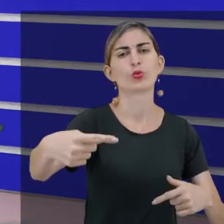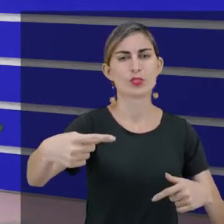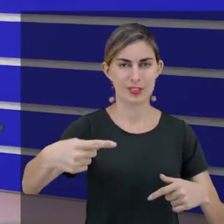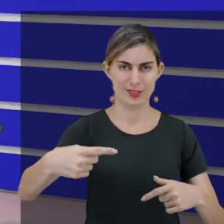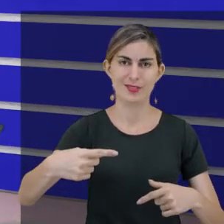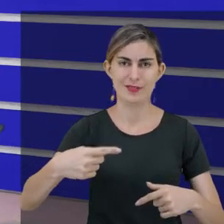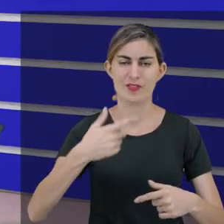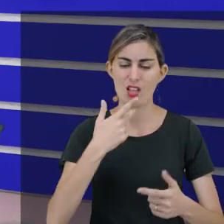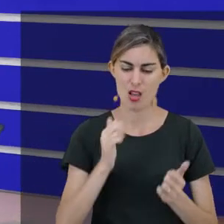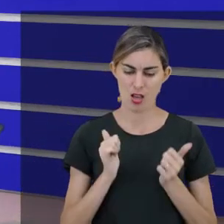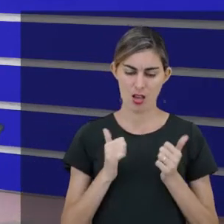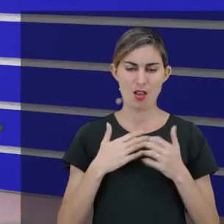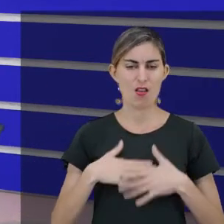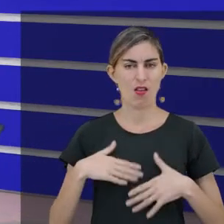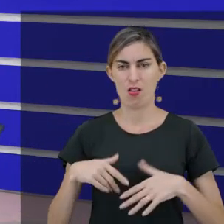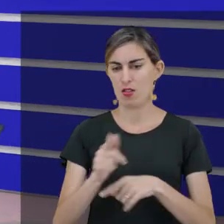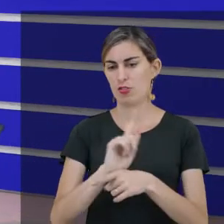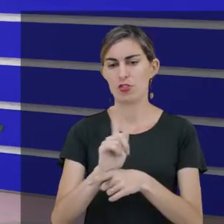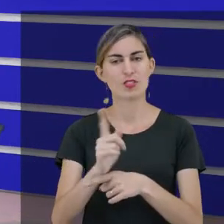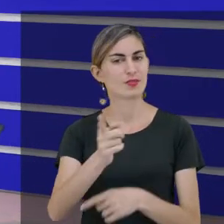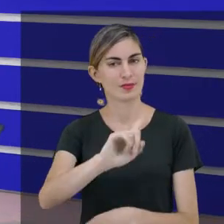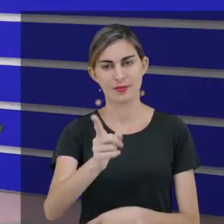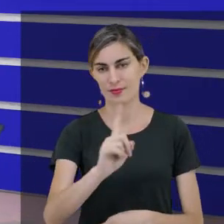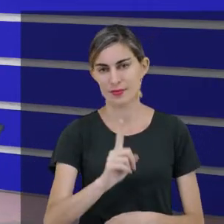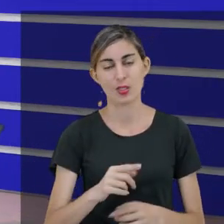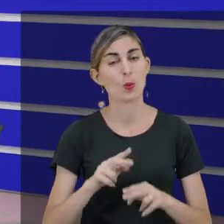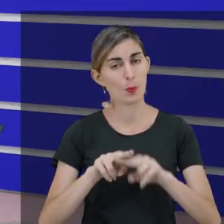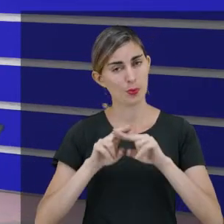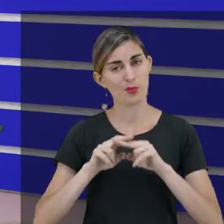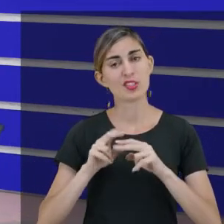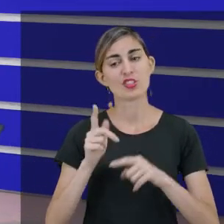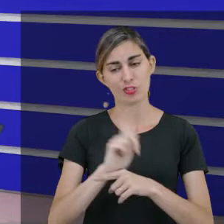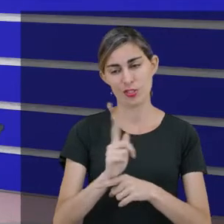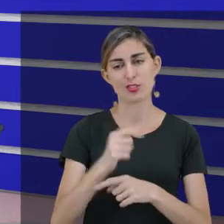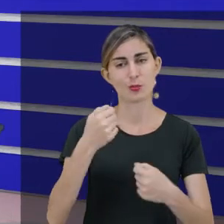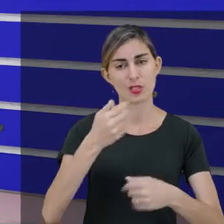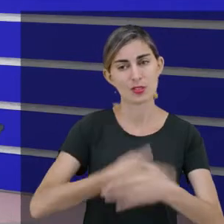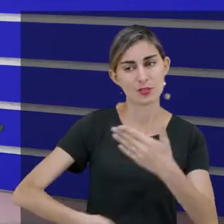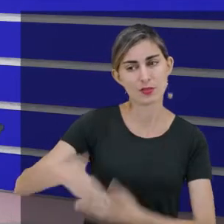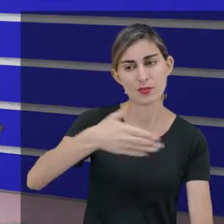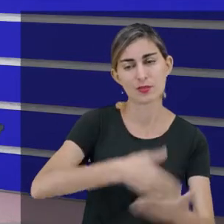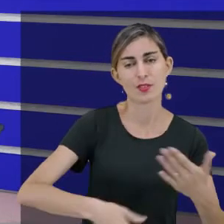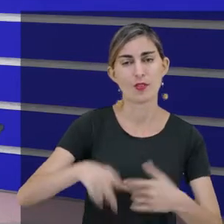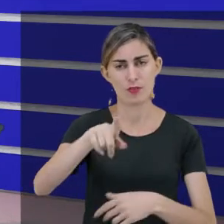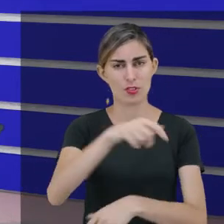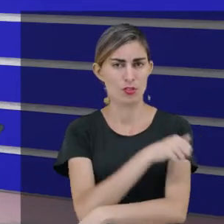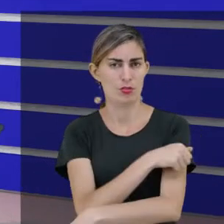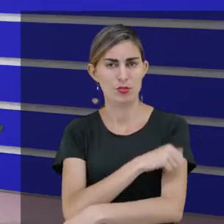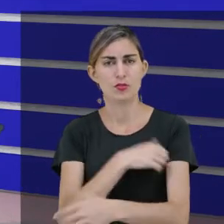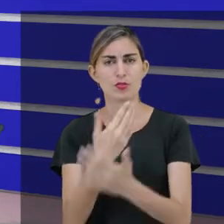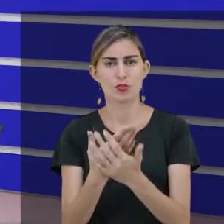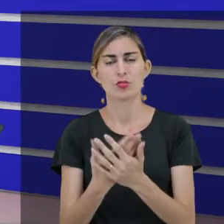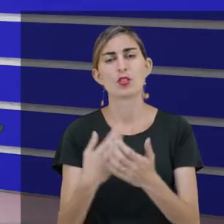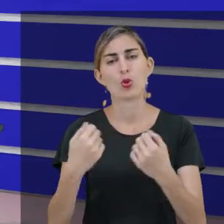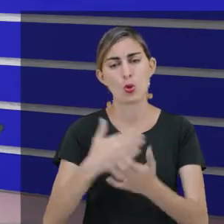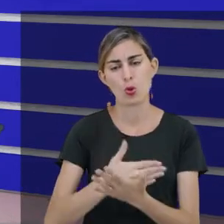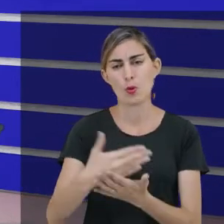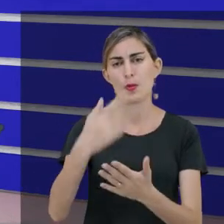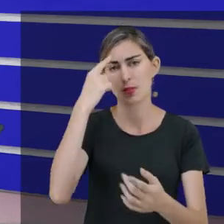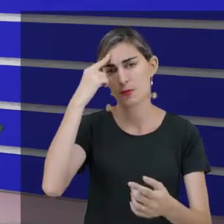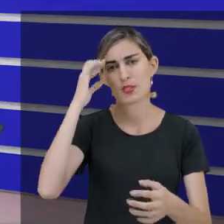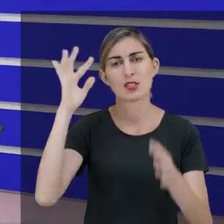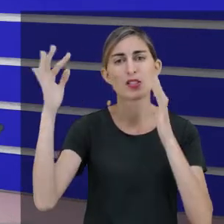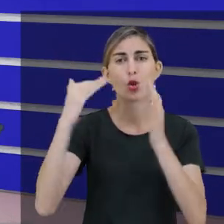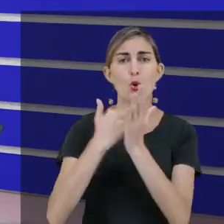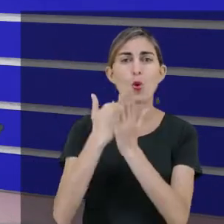não à acomodação na gestão empresarial. Por isso que a direção tem que estar muito envolvida. Eu acho que você, estudante que está aí, comece a pensar que eu tenho que